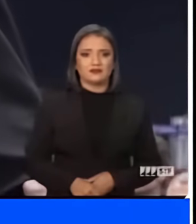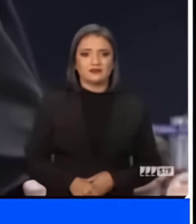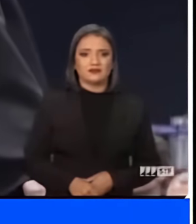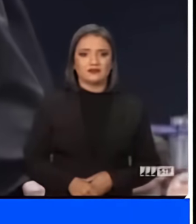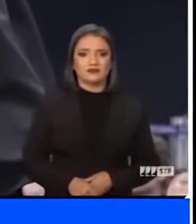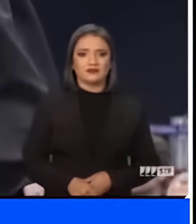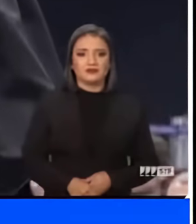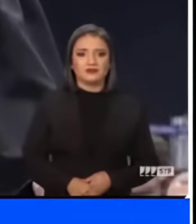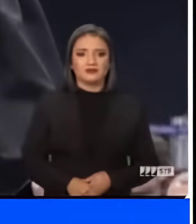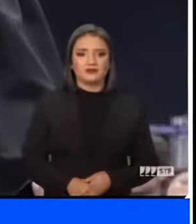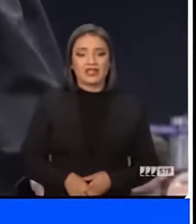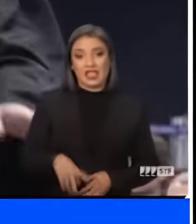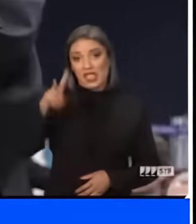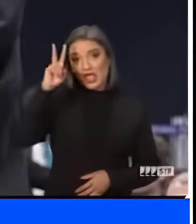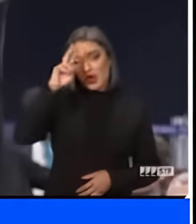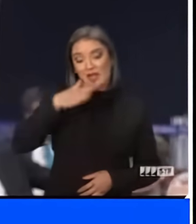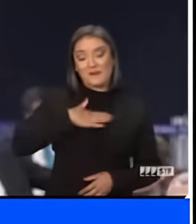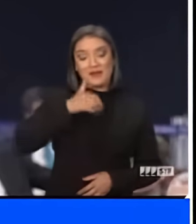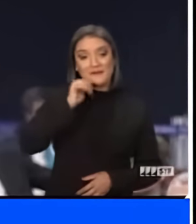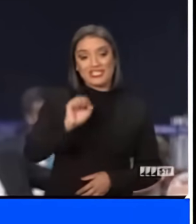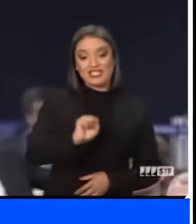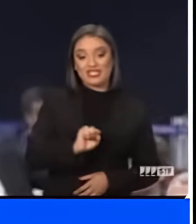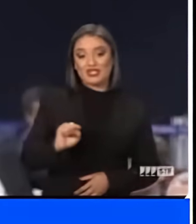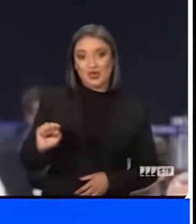eu lembro minha sogra. Minha sogra